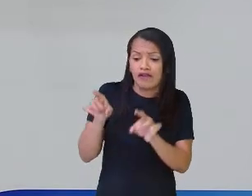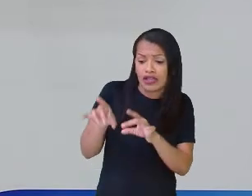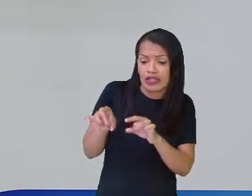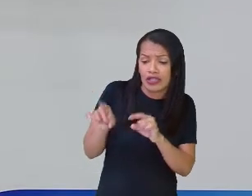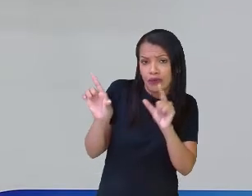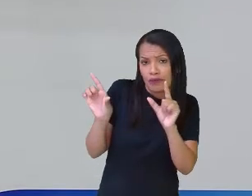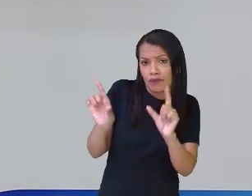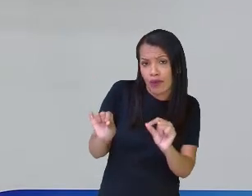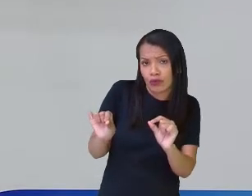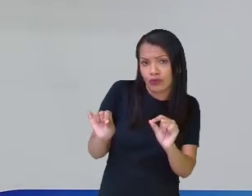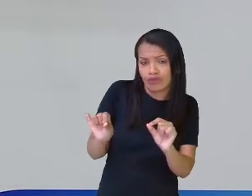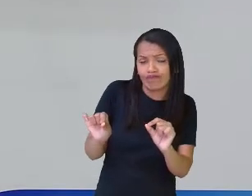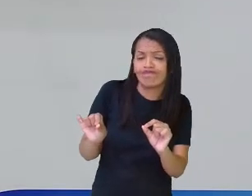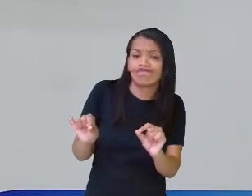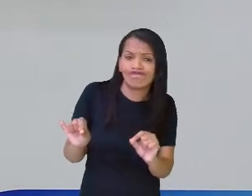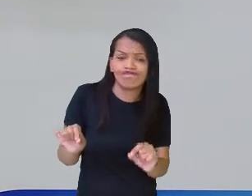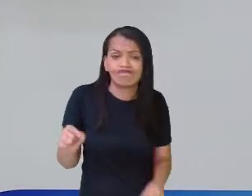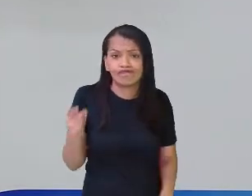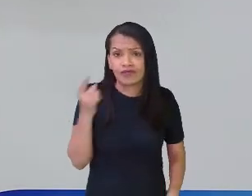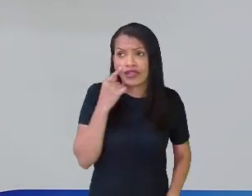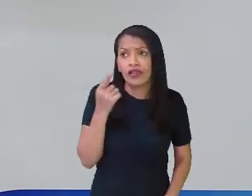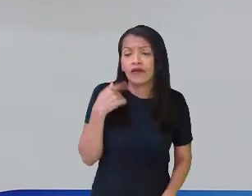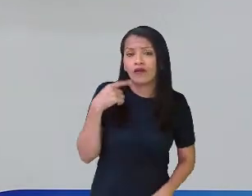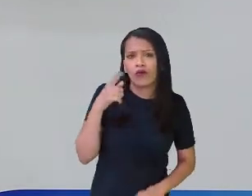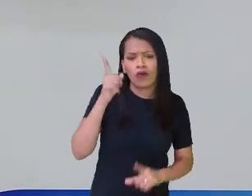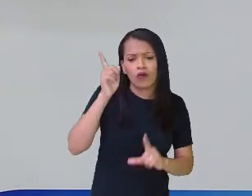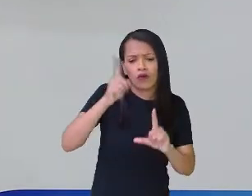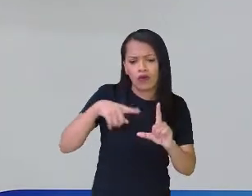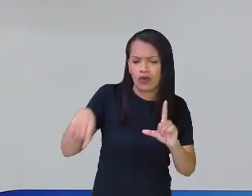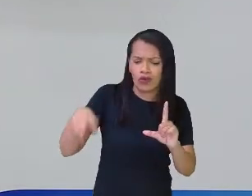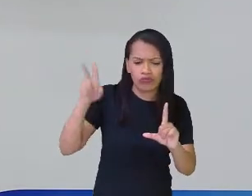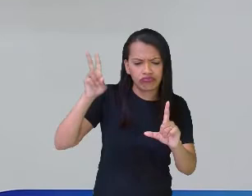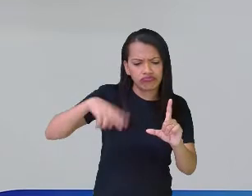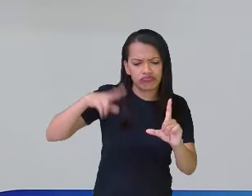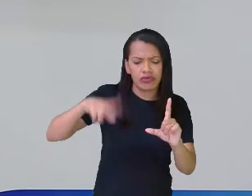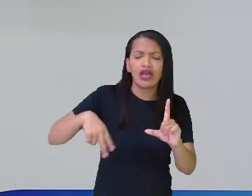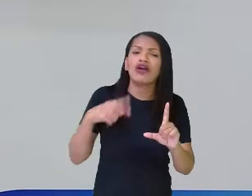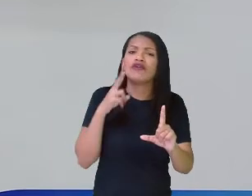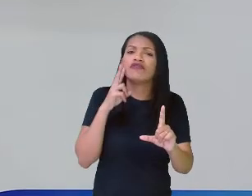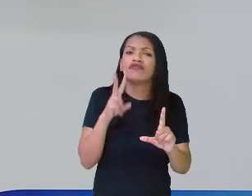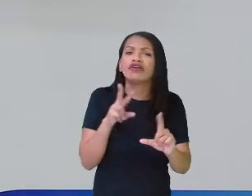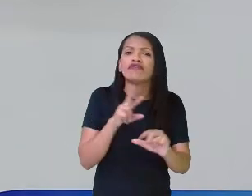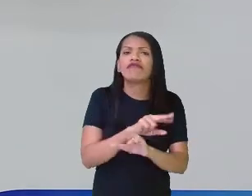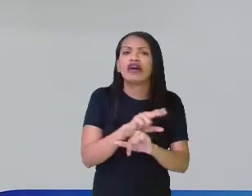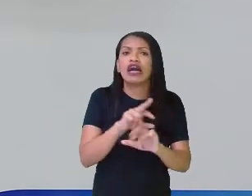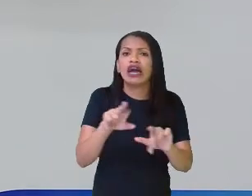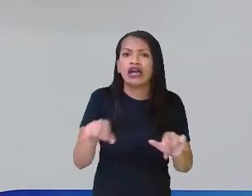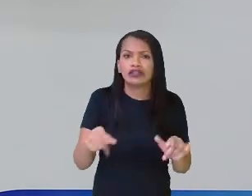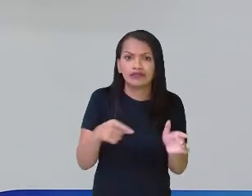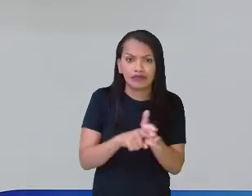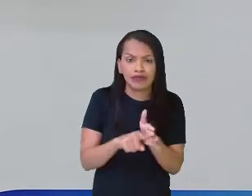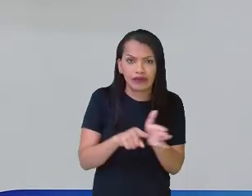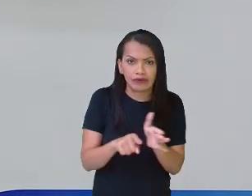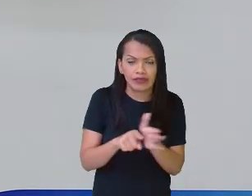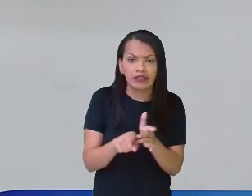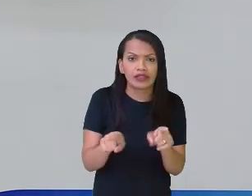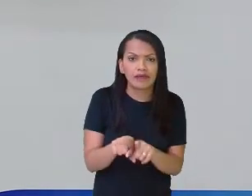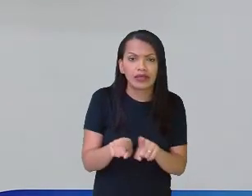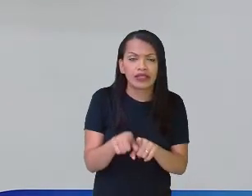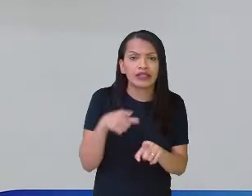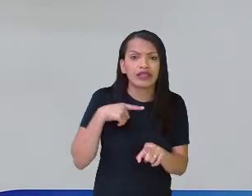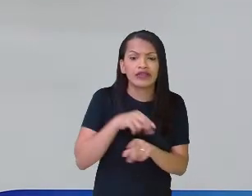fazer várias perguntas e consigo obter e prestar atenção em vários resultados. A pergunta